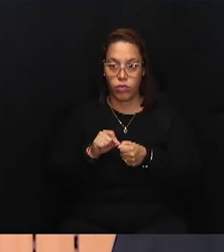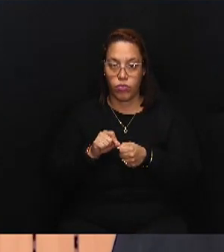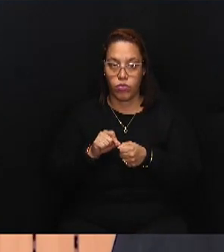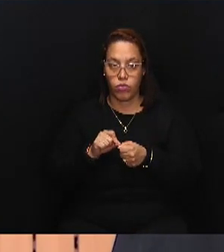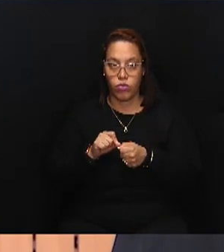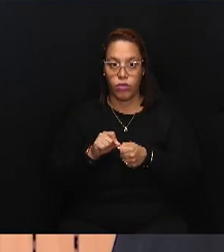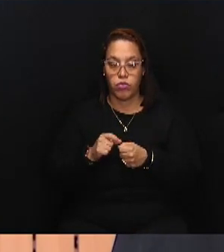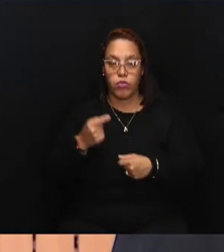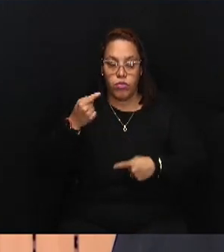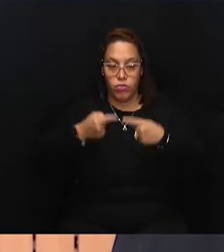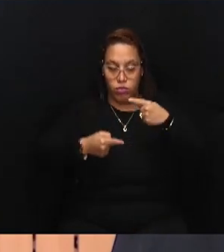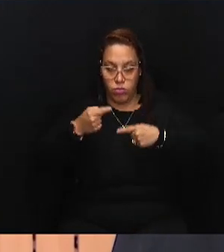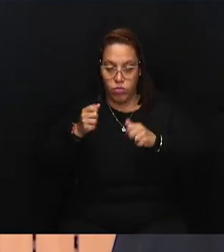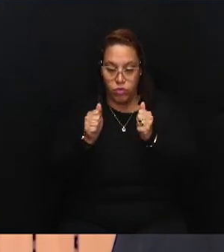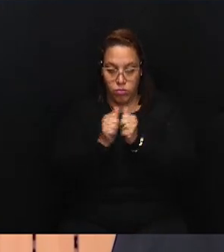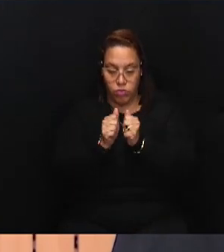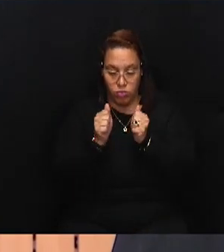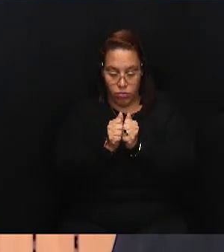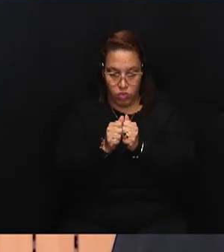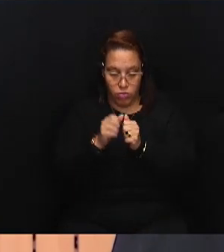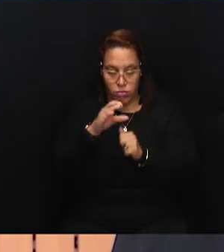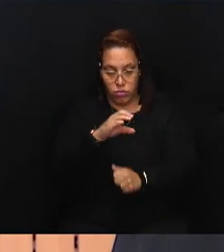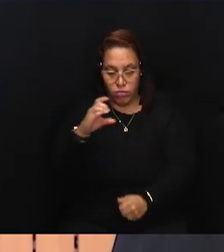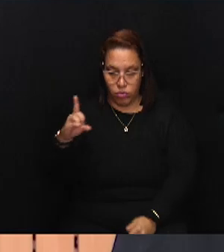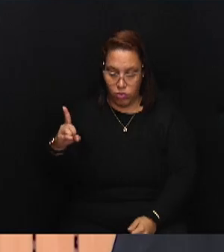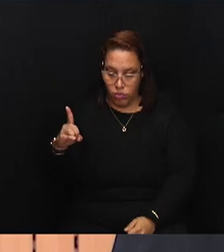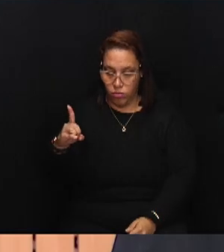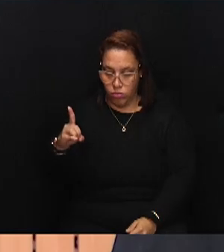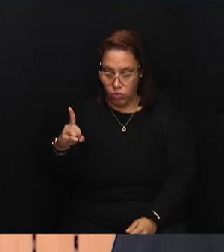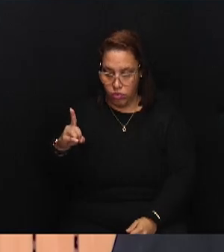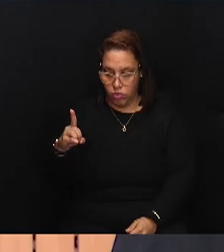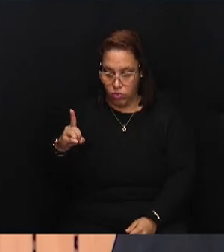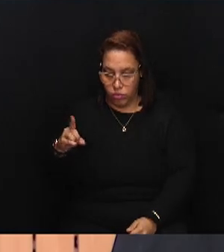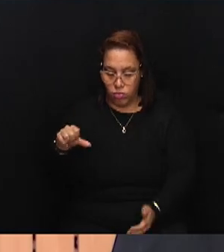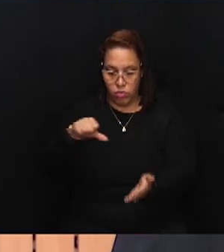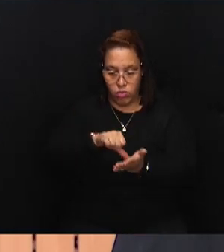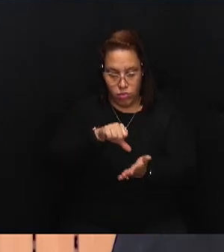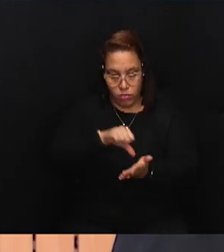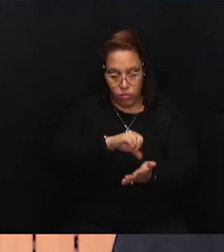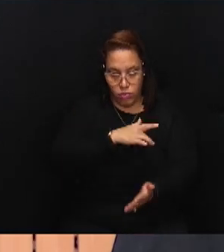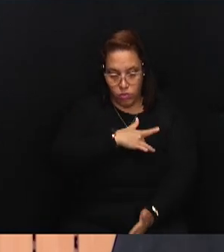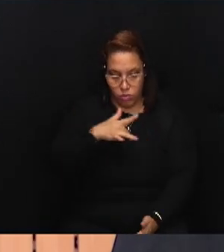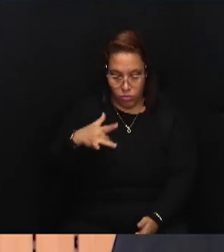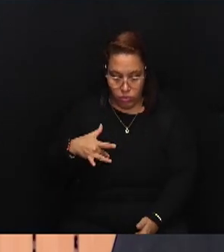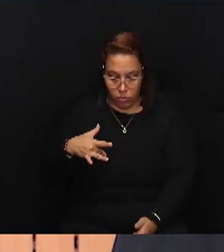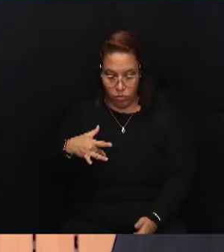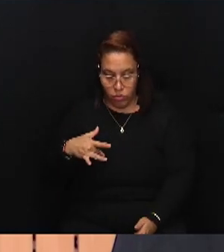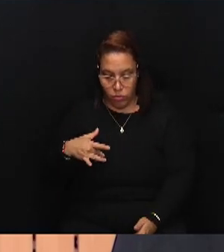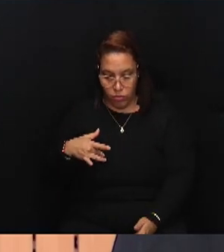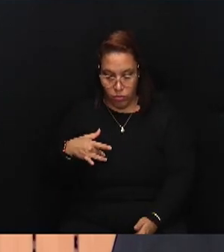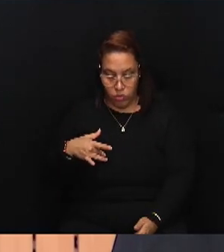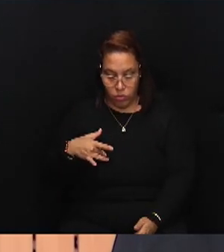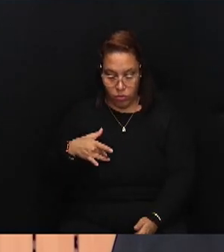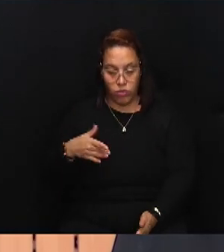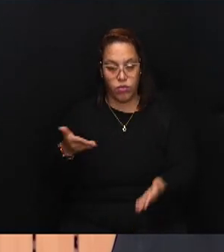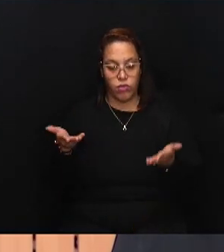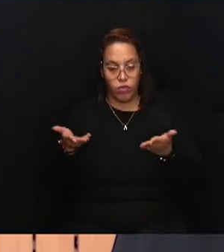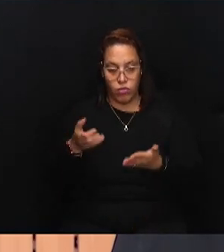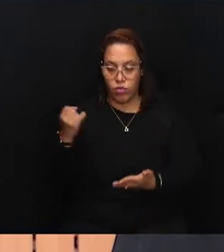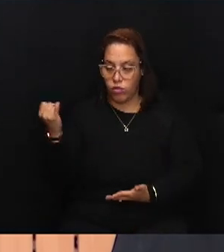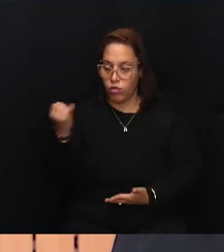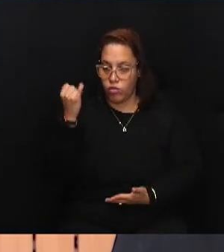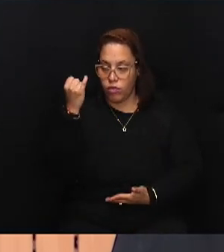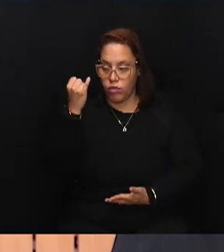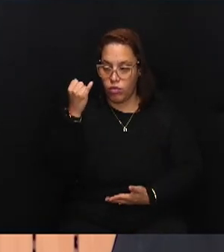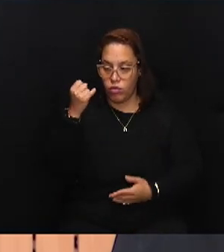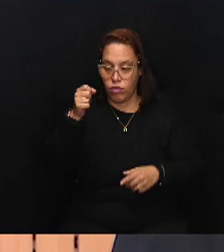Fazendo essa discussão aí junto com os coordenadores dessas unidades de saúde. Nós vamos fazer uma rodada agora muito importante no mês de